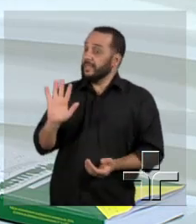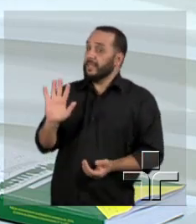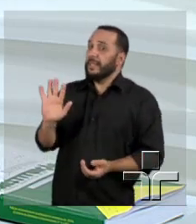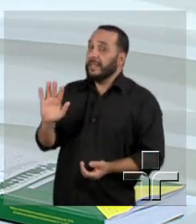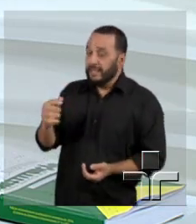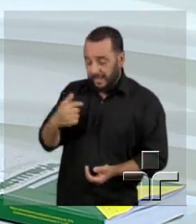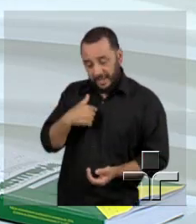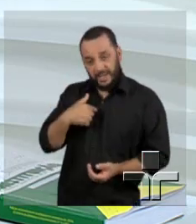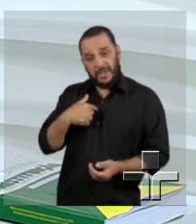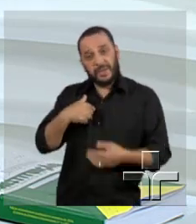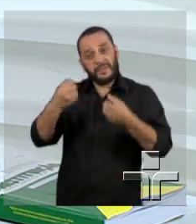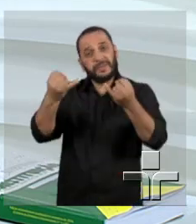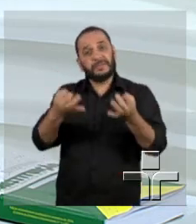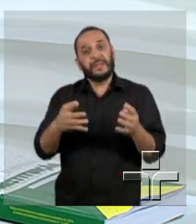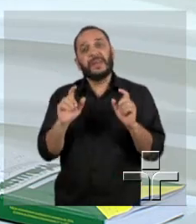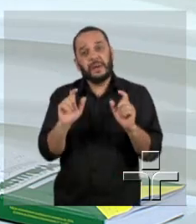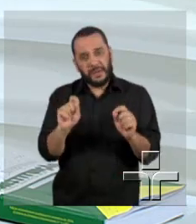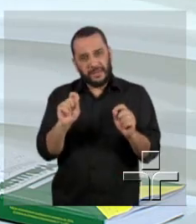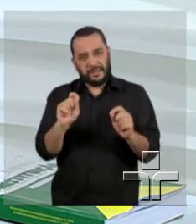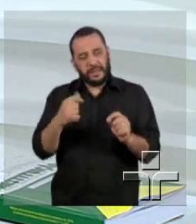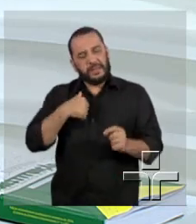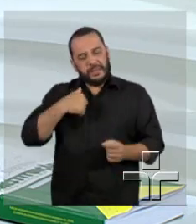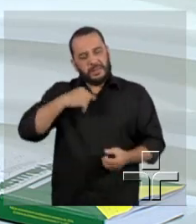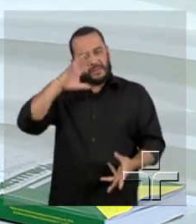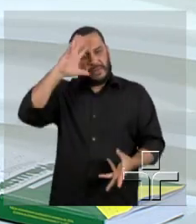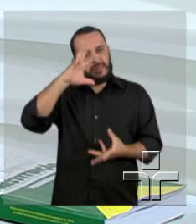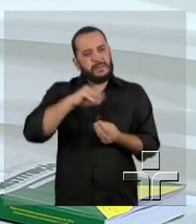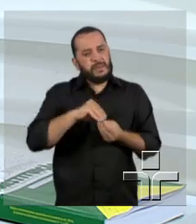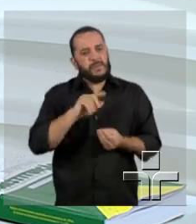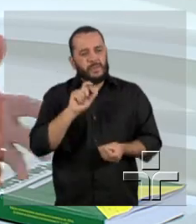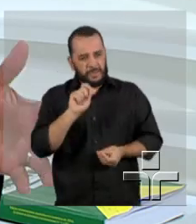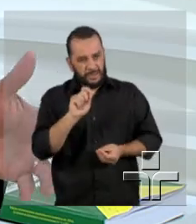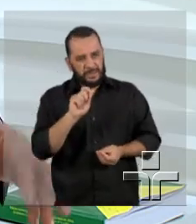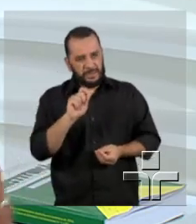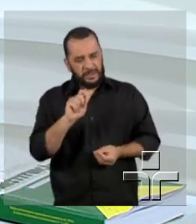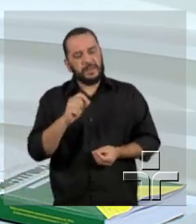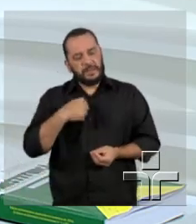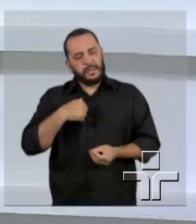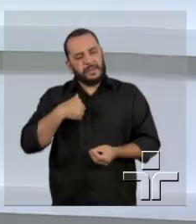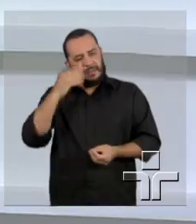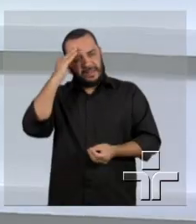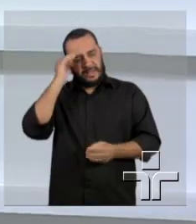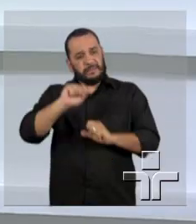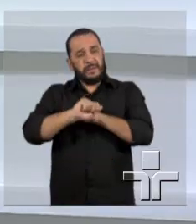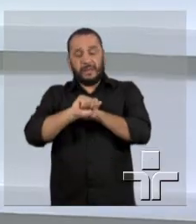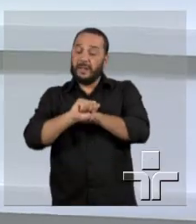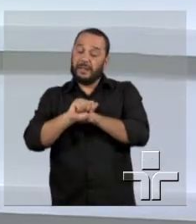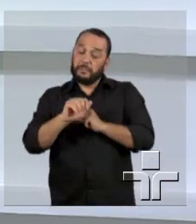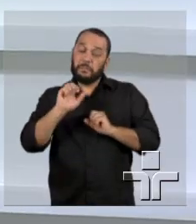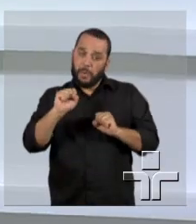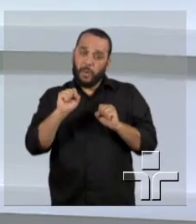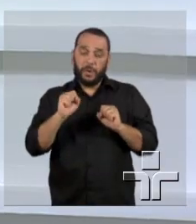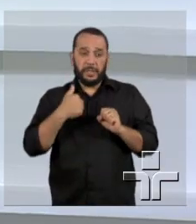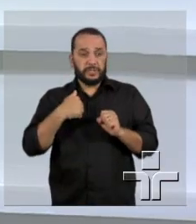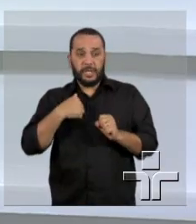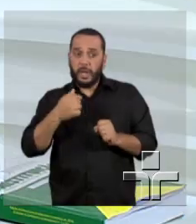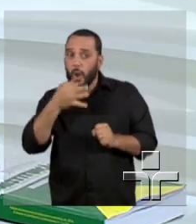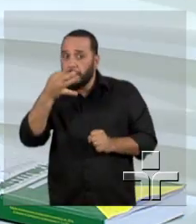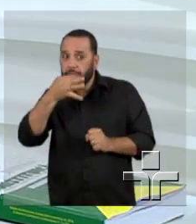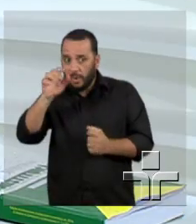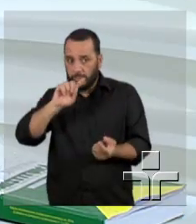permitir dizer, eu entendo, data vênia de entendimento contrário, de quem quer que